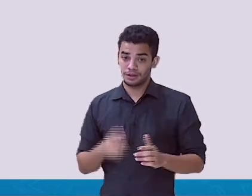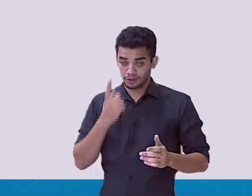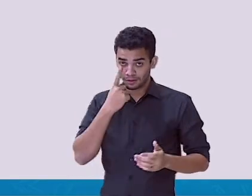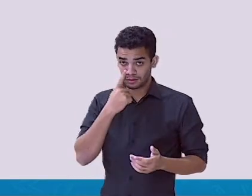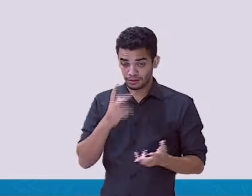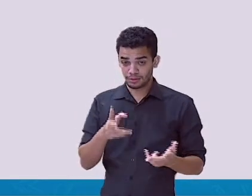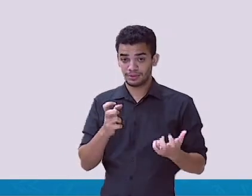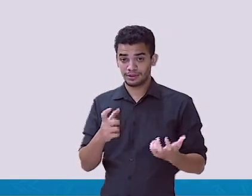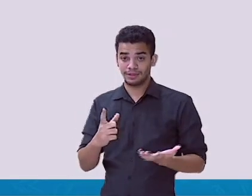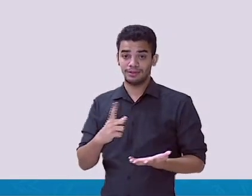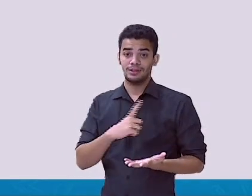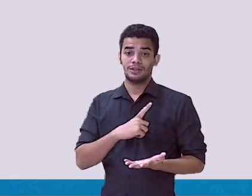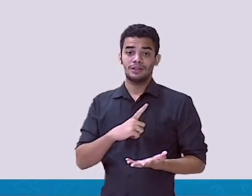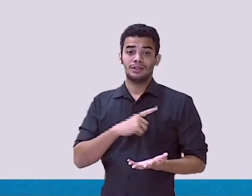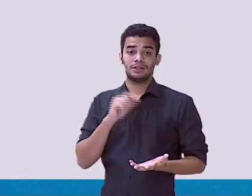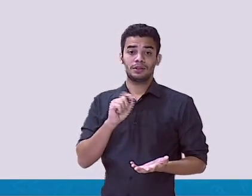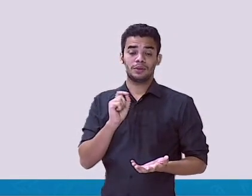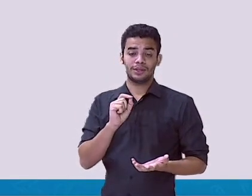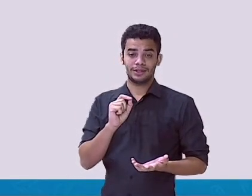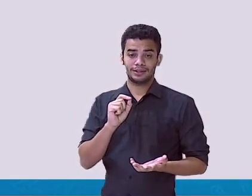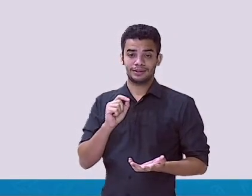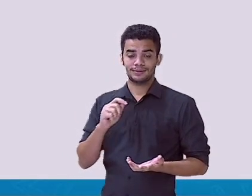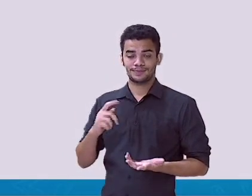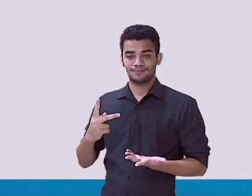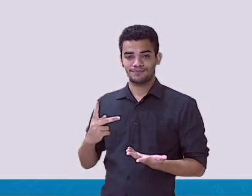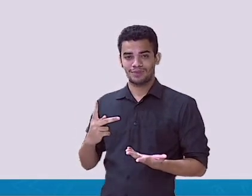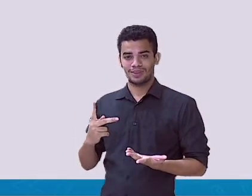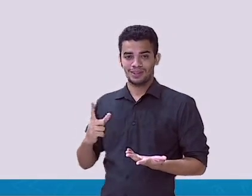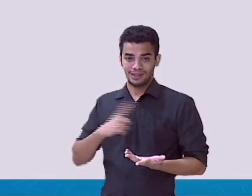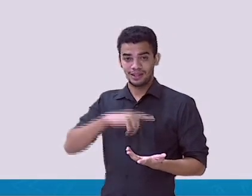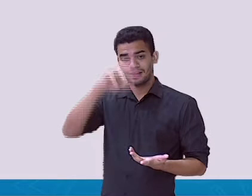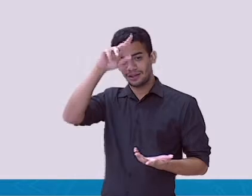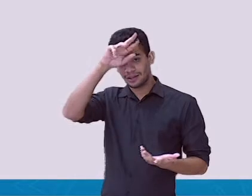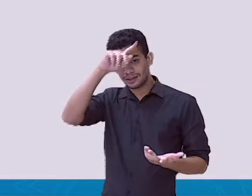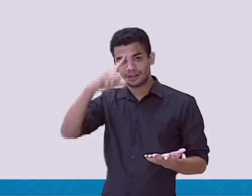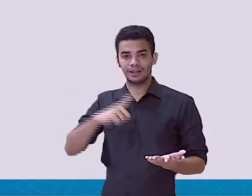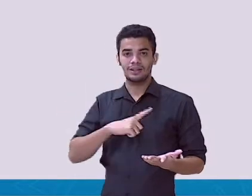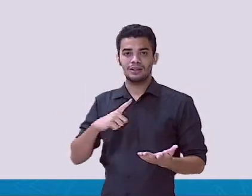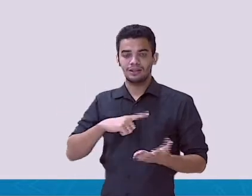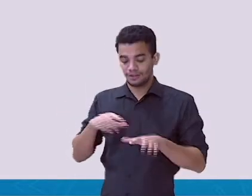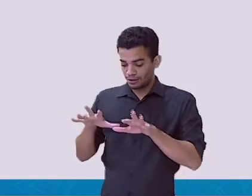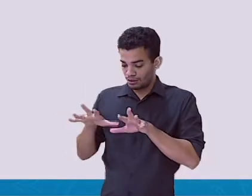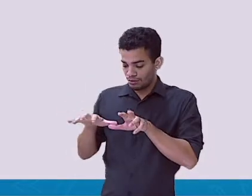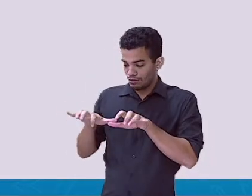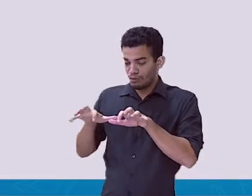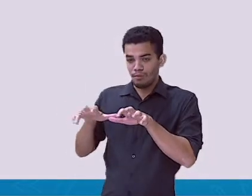vai ter as pernas e as patas, olha, os